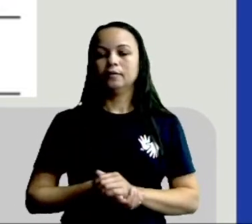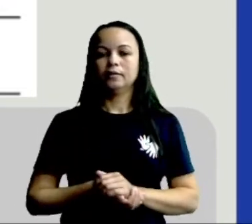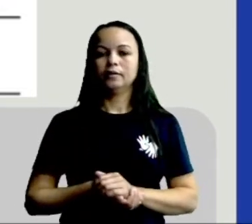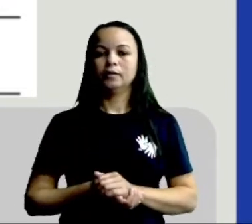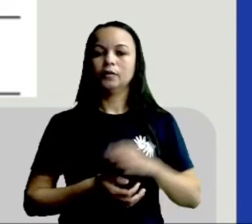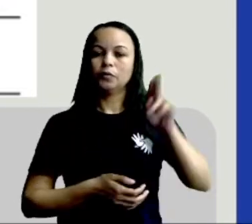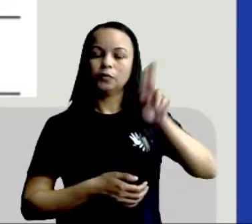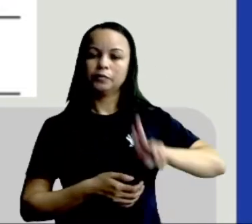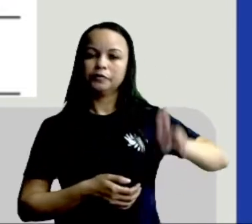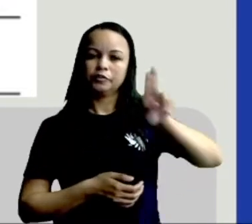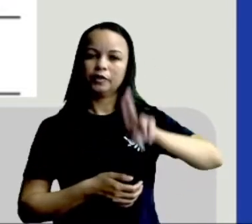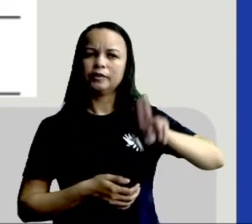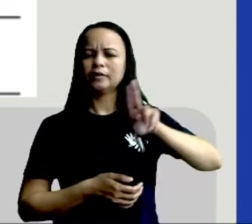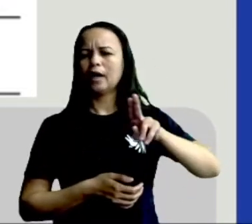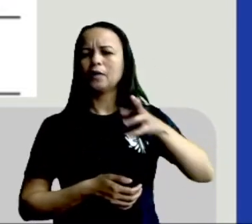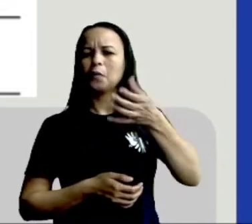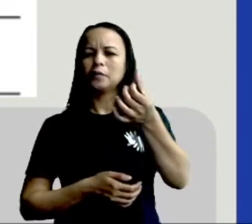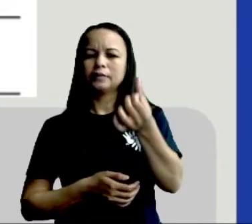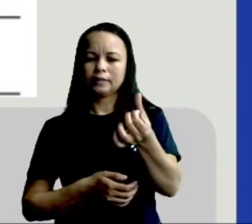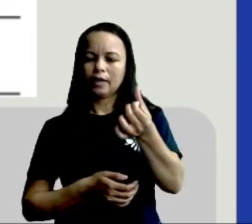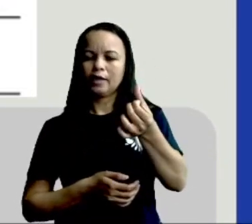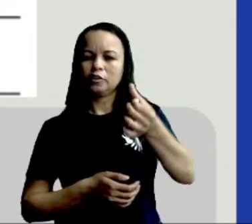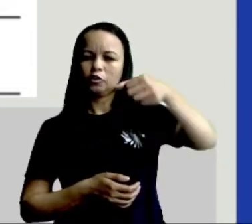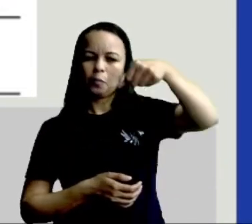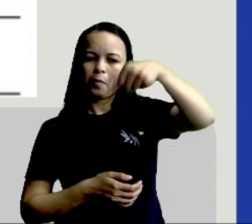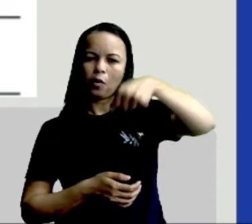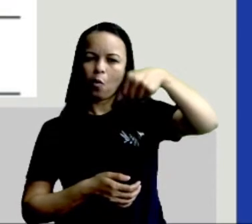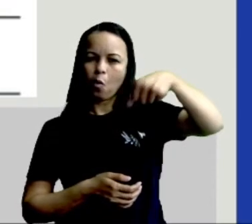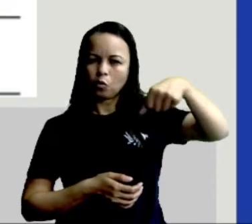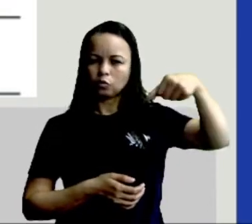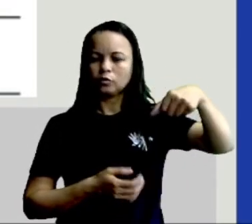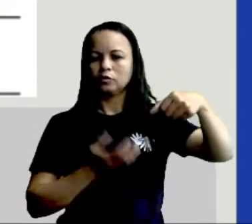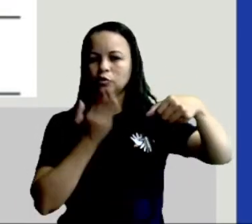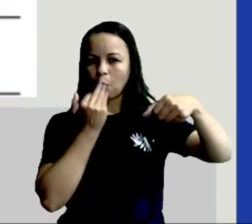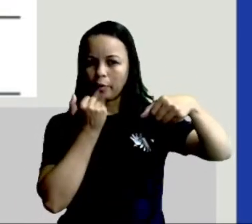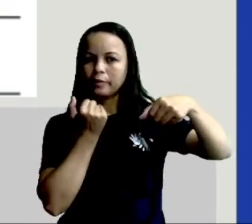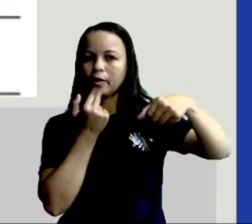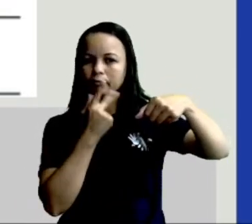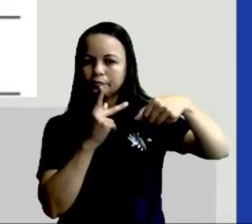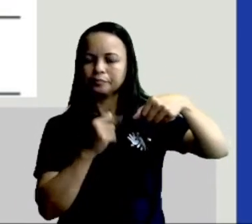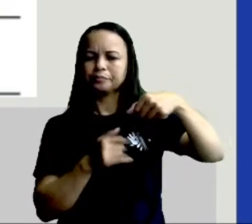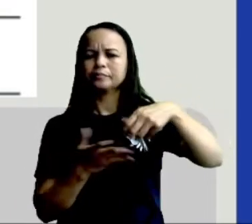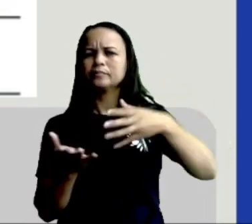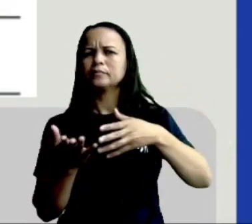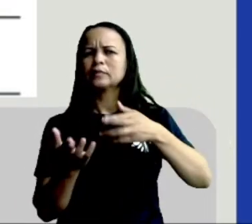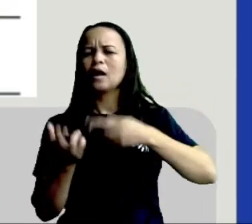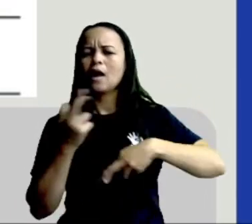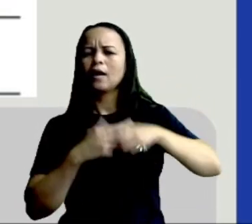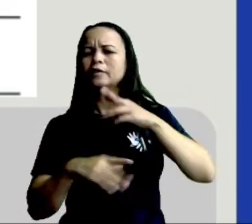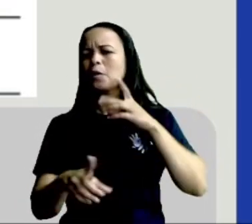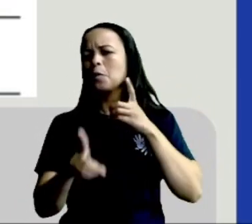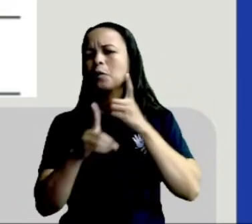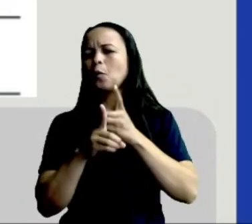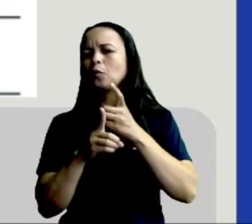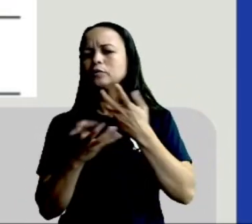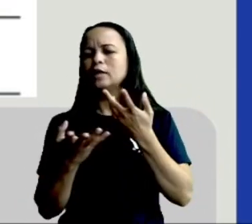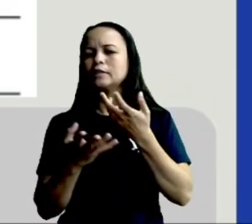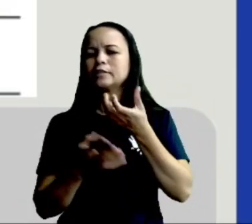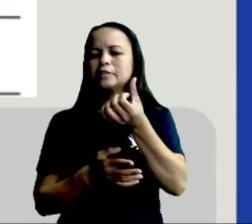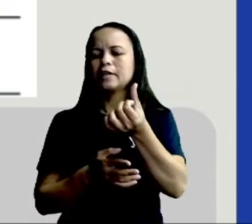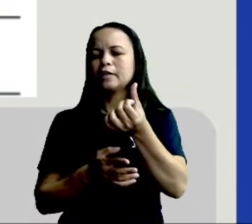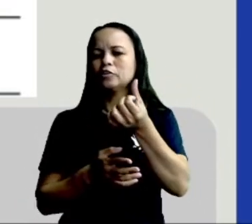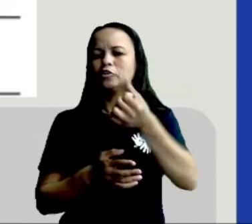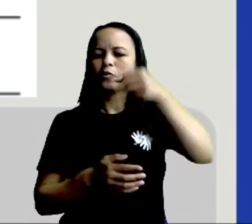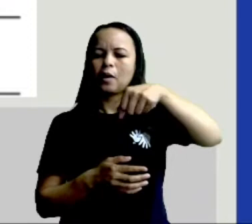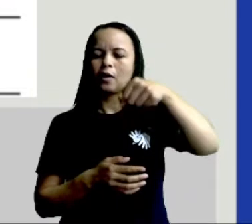eles utilizaram 6 pacotes de rações por mês. Que relação a gente encontra aí nesses 6